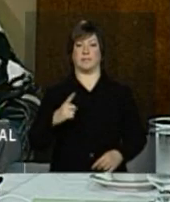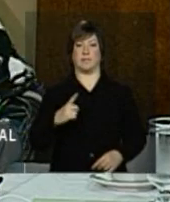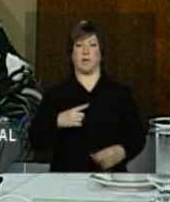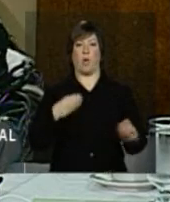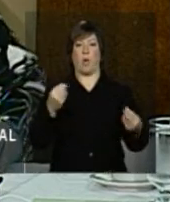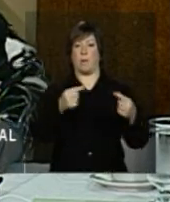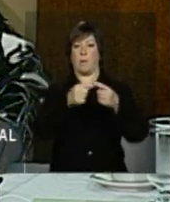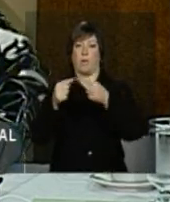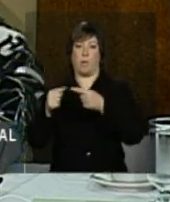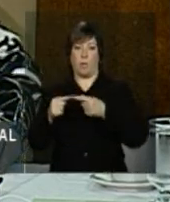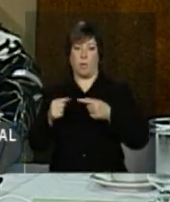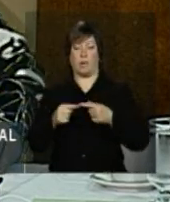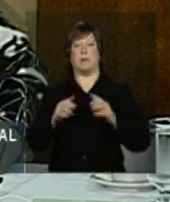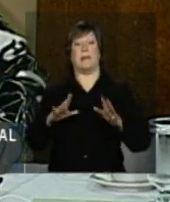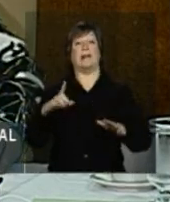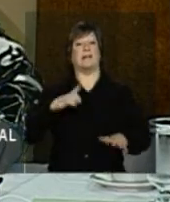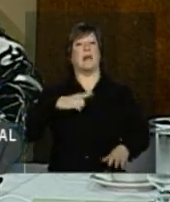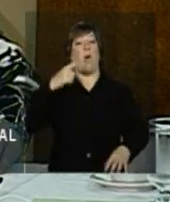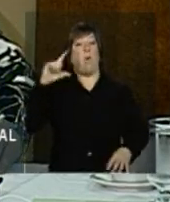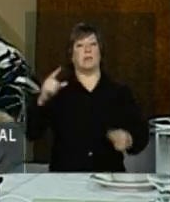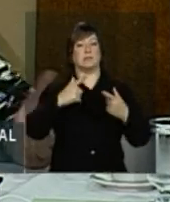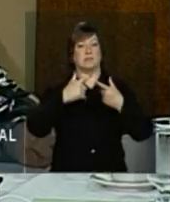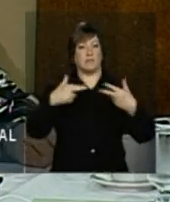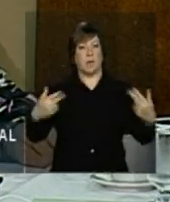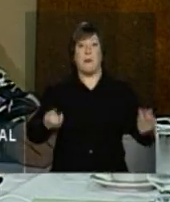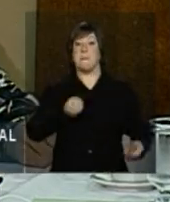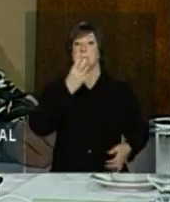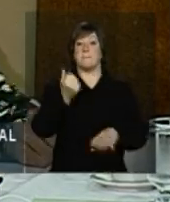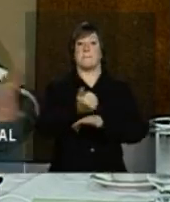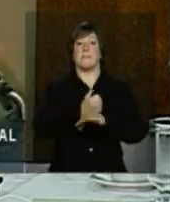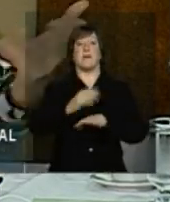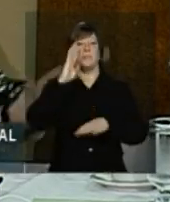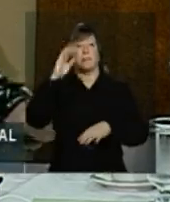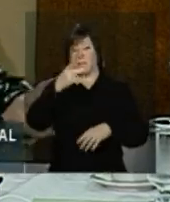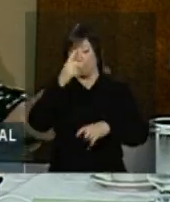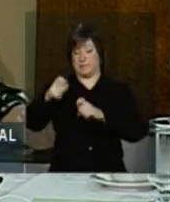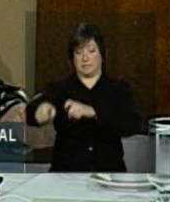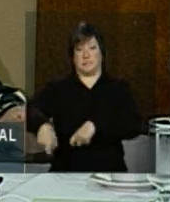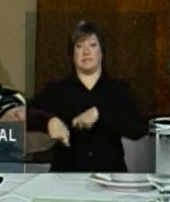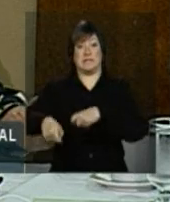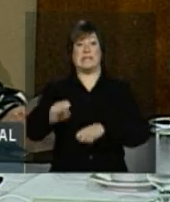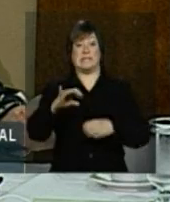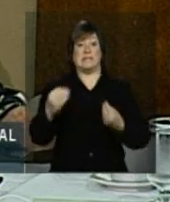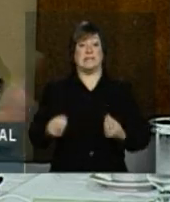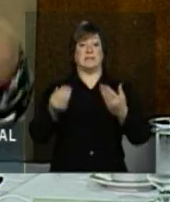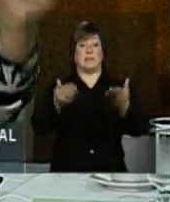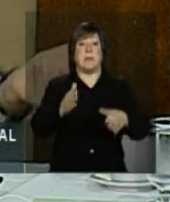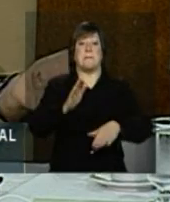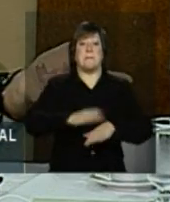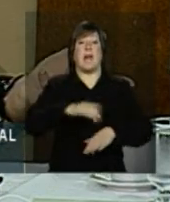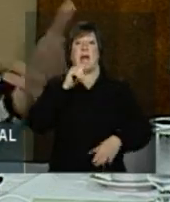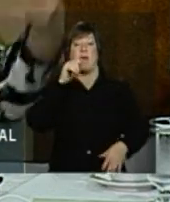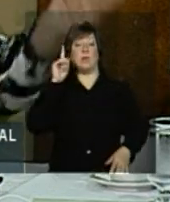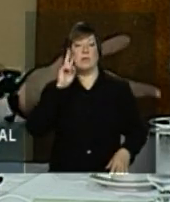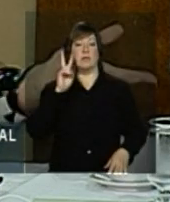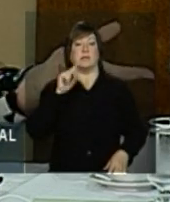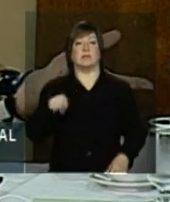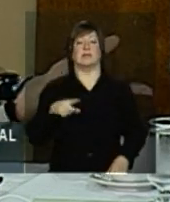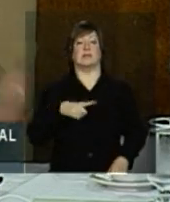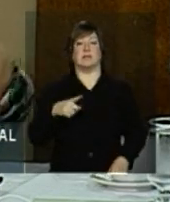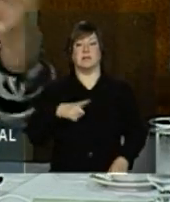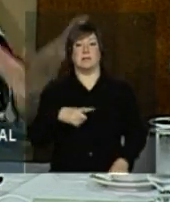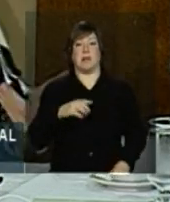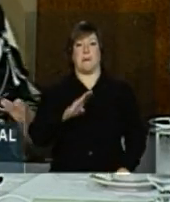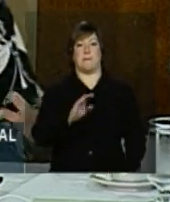de pessoas tem outros sistemas que são mais eficientes inclusive pro agricultor se a gente puder levar mais água para ele através de sistema simplificado